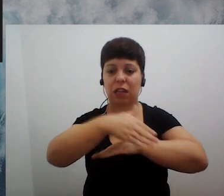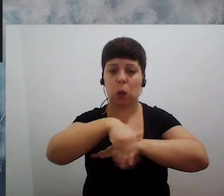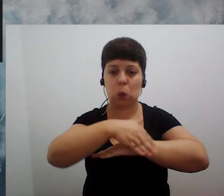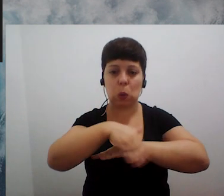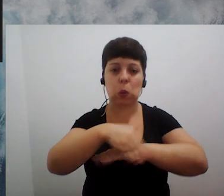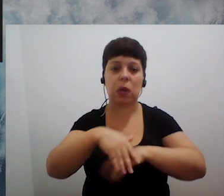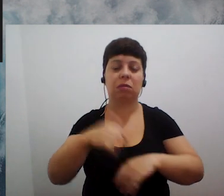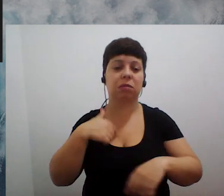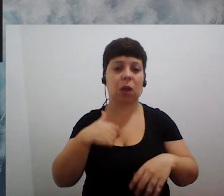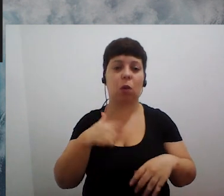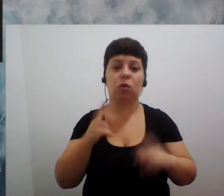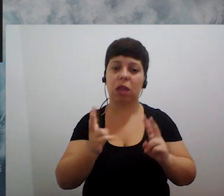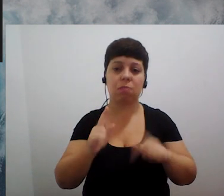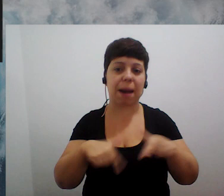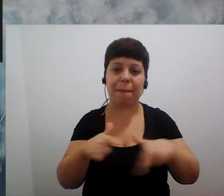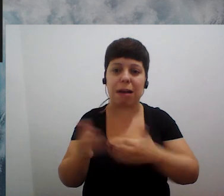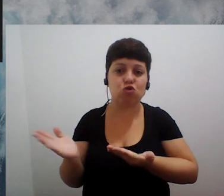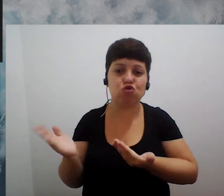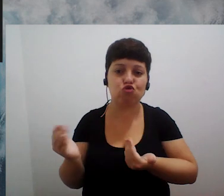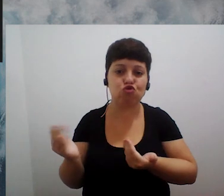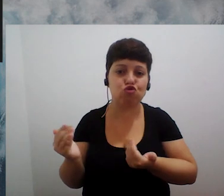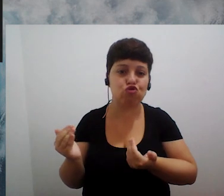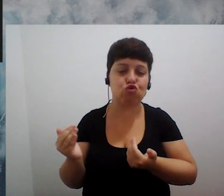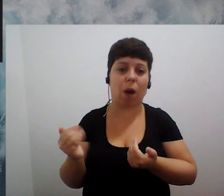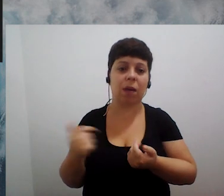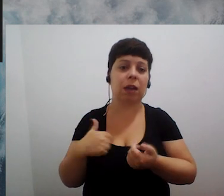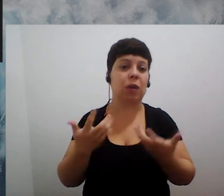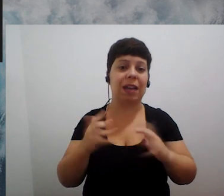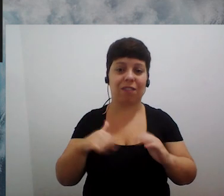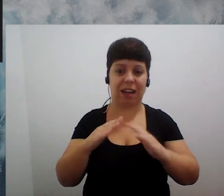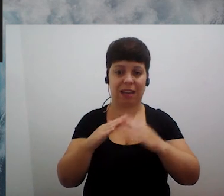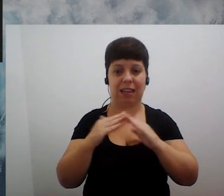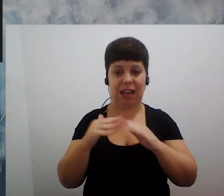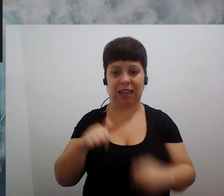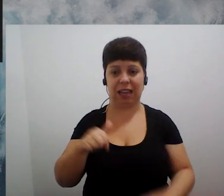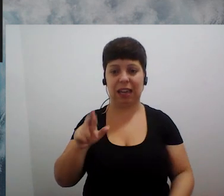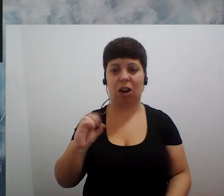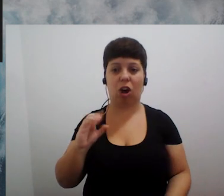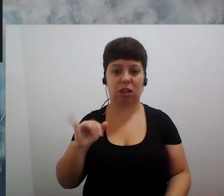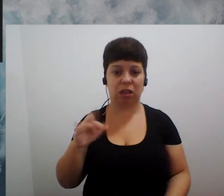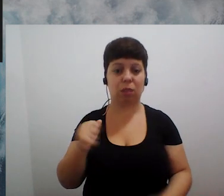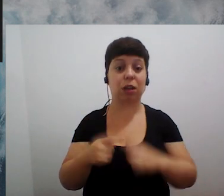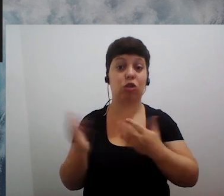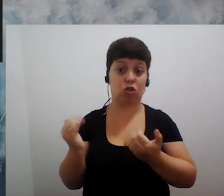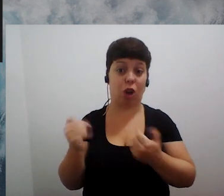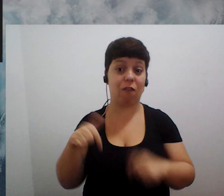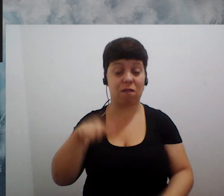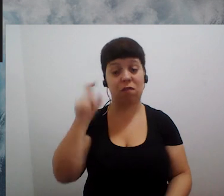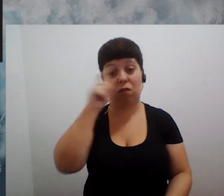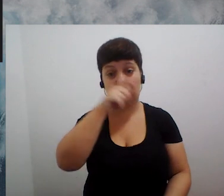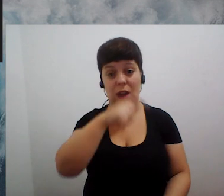na rua. Então, assim, eu comecei a trabalhar também muito novo. Meu pai não queria me deixar aqui na Rocinha, porque é difícil para os jovens